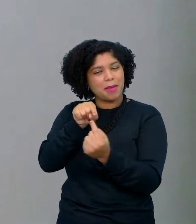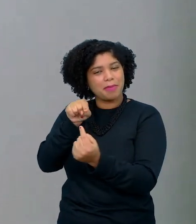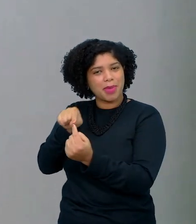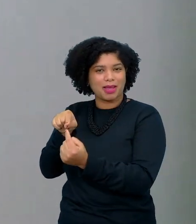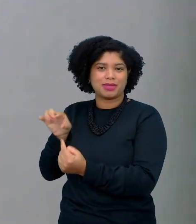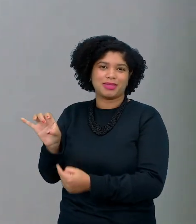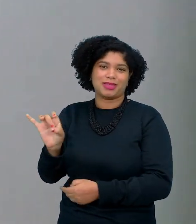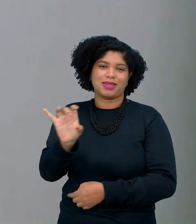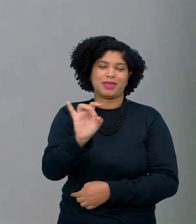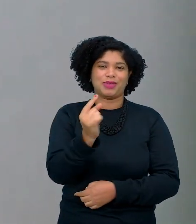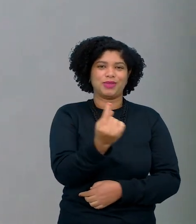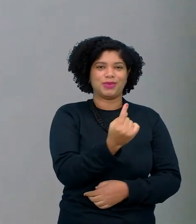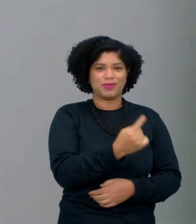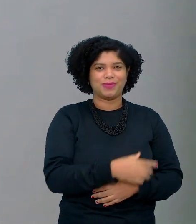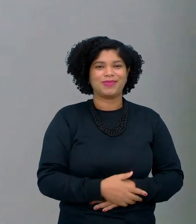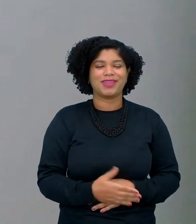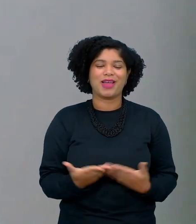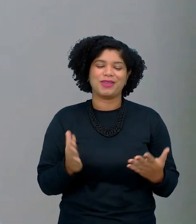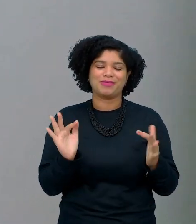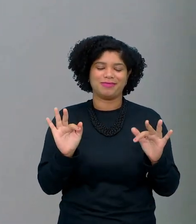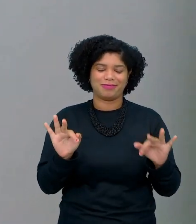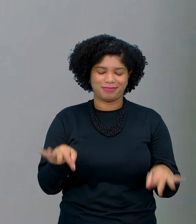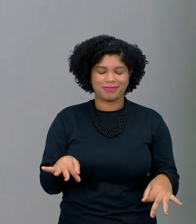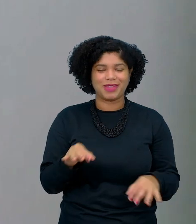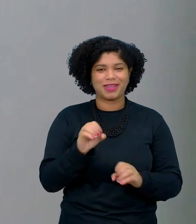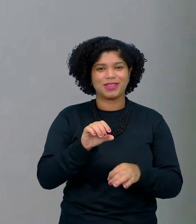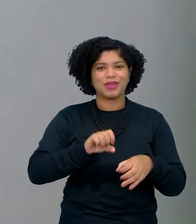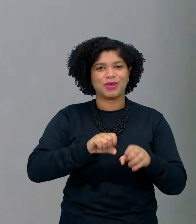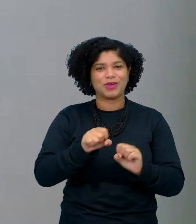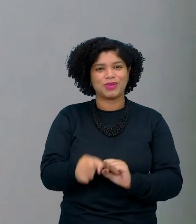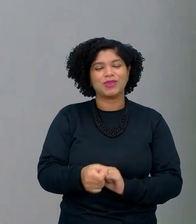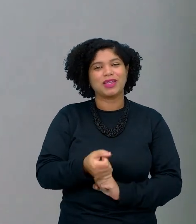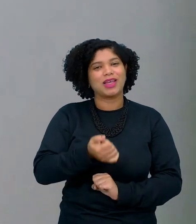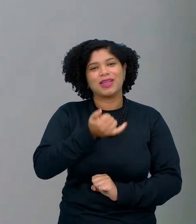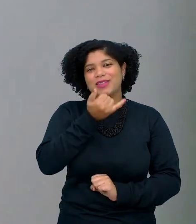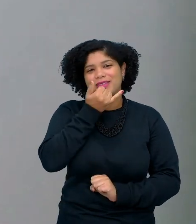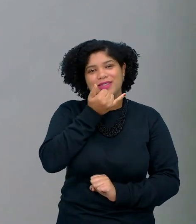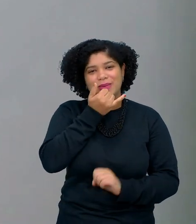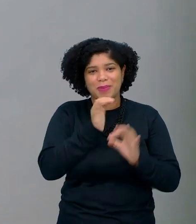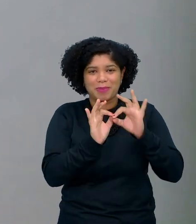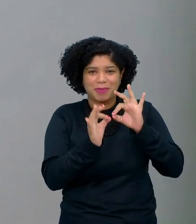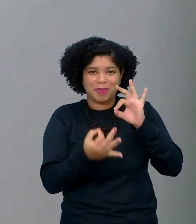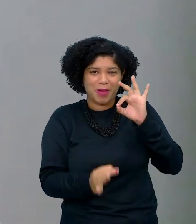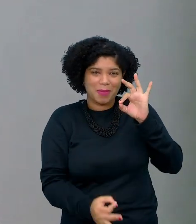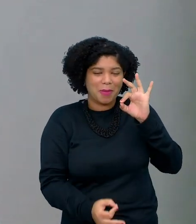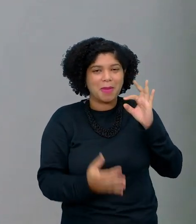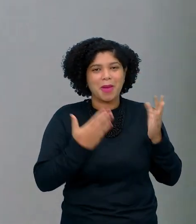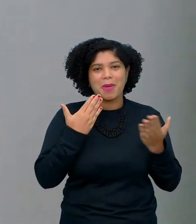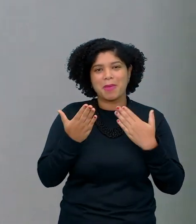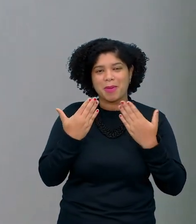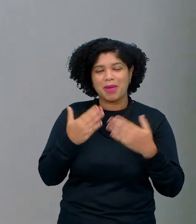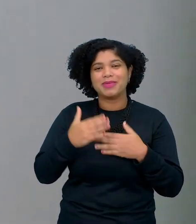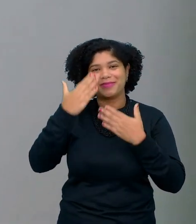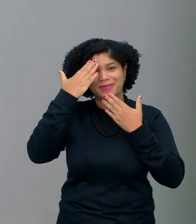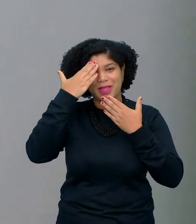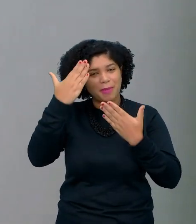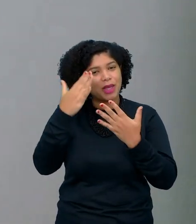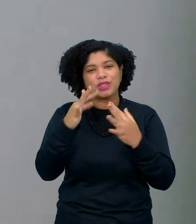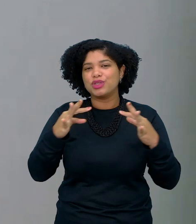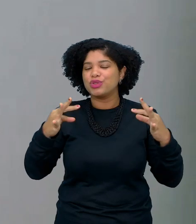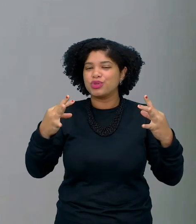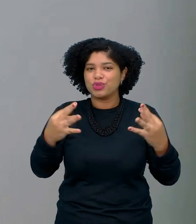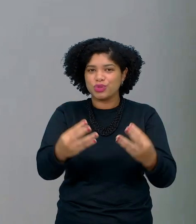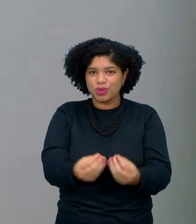vocês. E eu vou finalizar por aqui essa formação, desculpa prolongar um pouco o papo, agradeço a todos